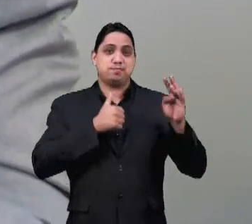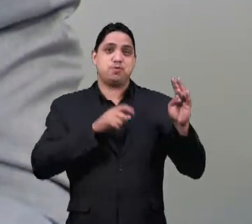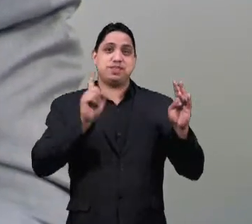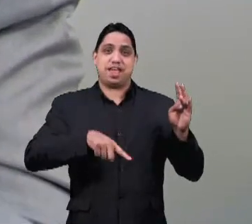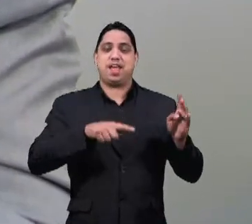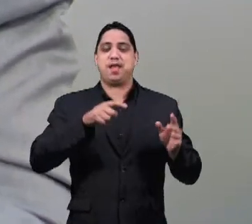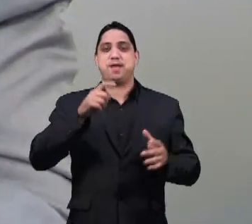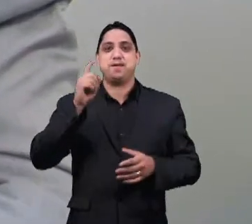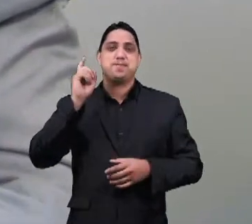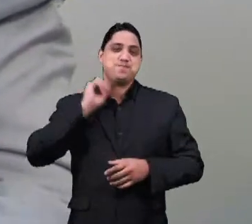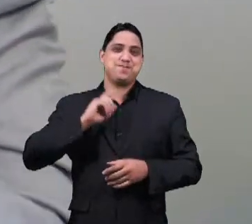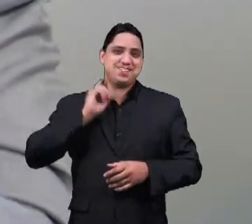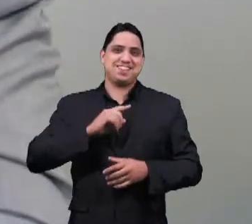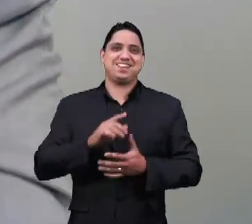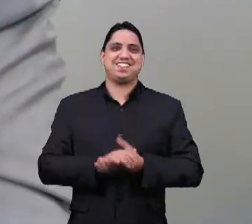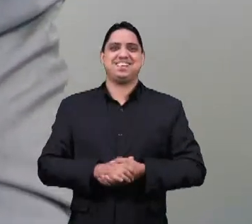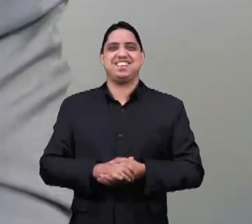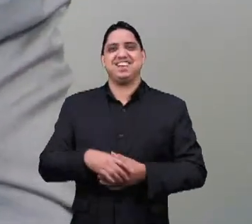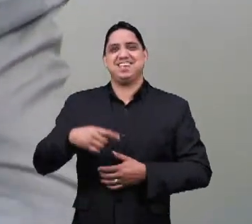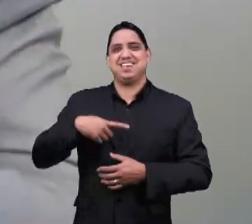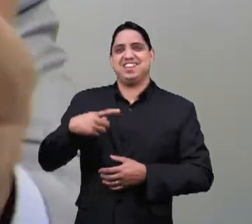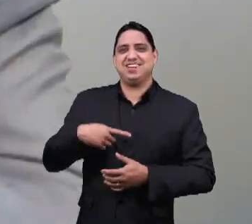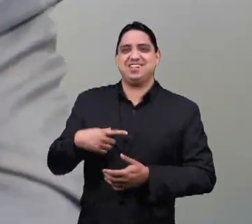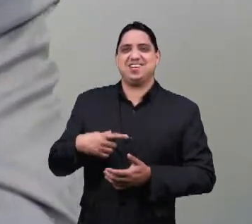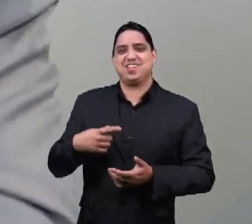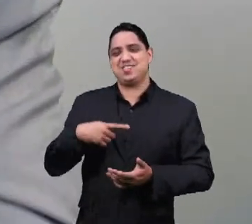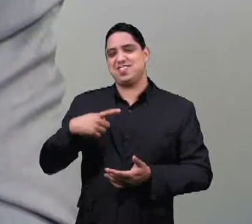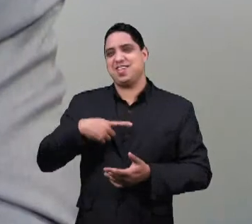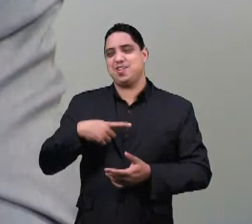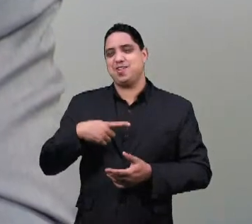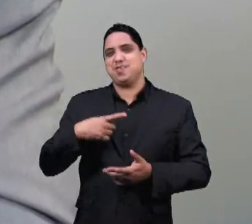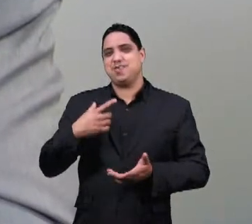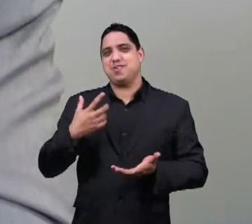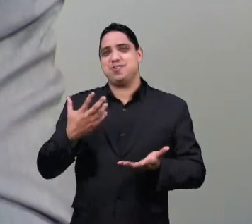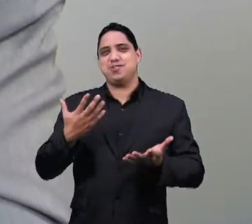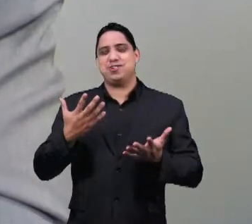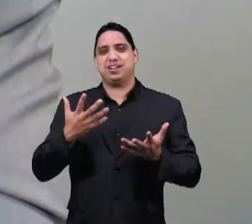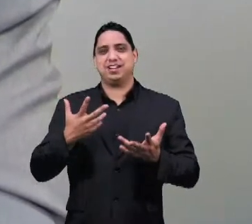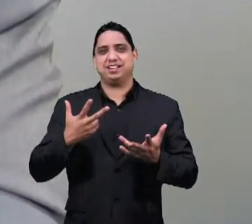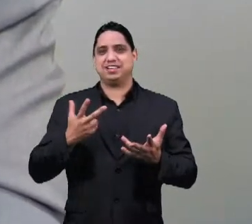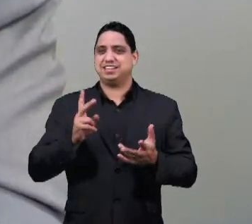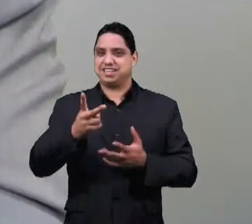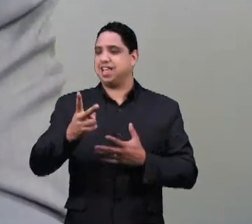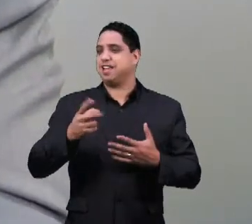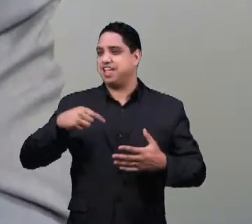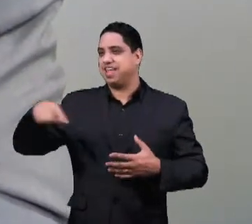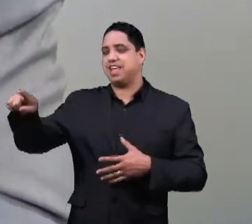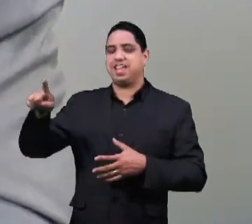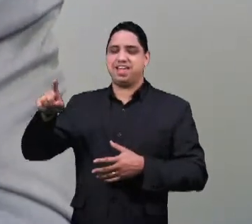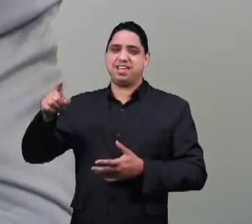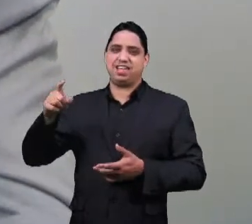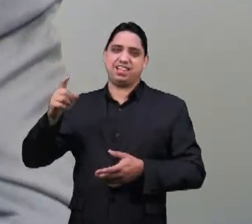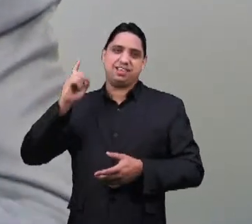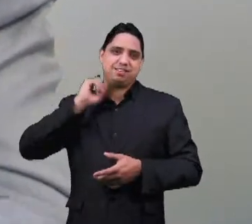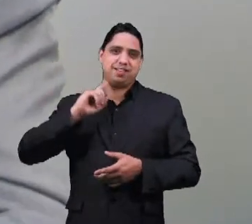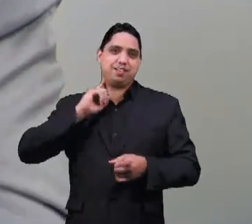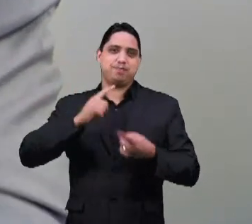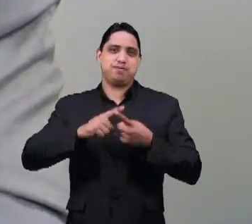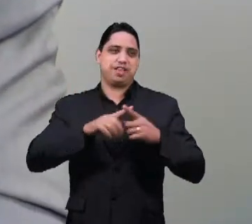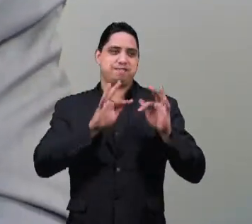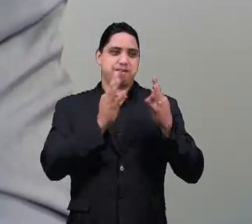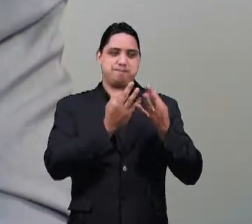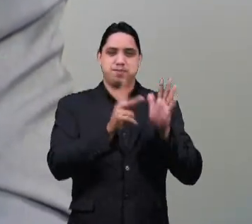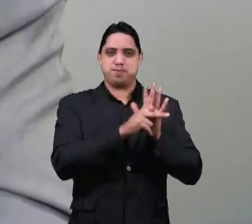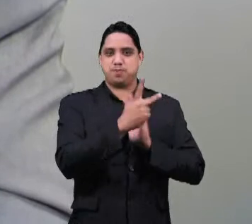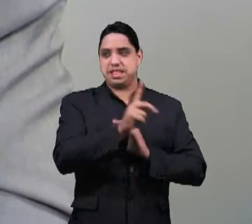Então, eu tinha o hábito, ou tenho o hábito de ir com relativa frequência a Belo Horizonte, por conta da família da minha esposa,